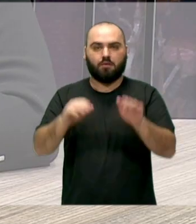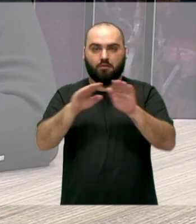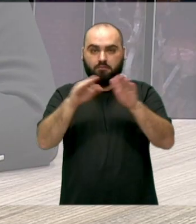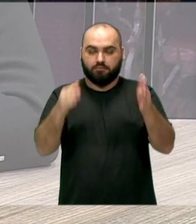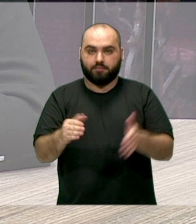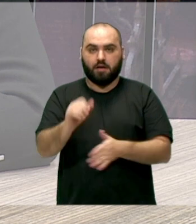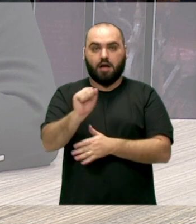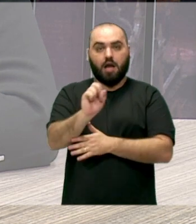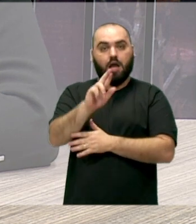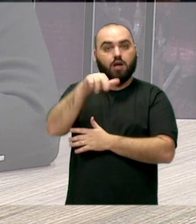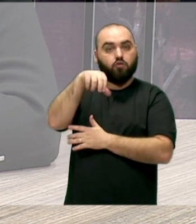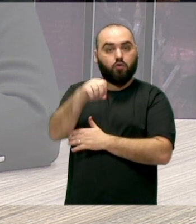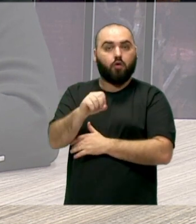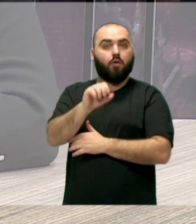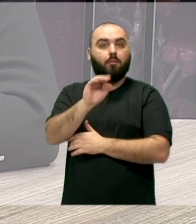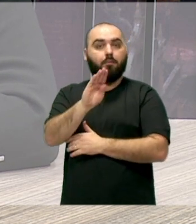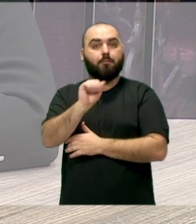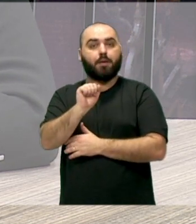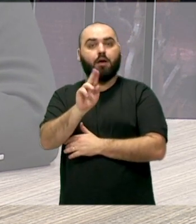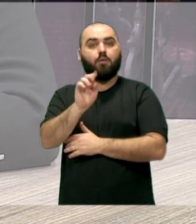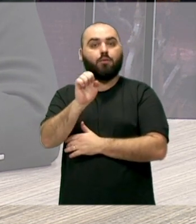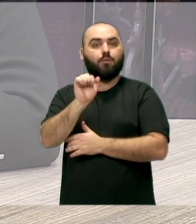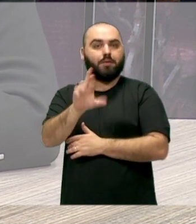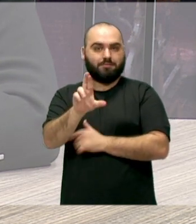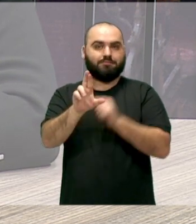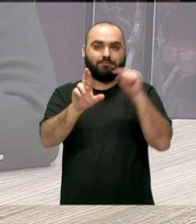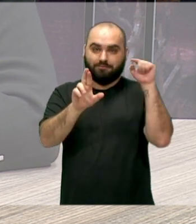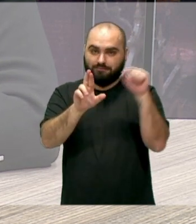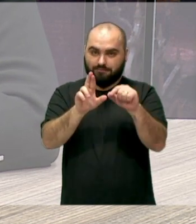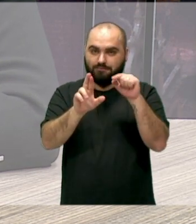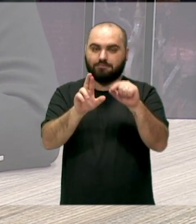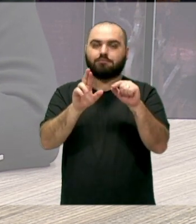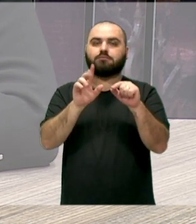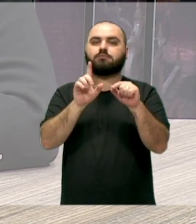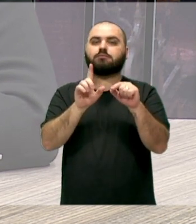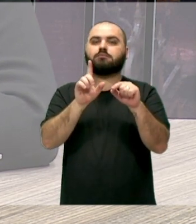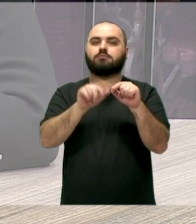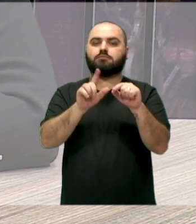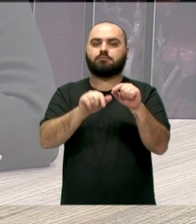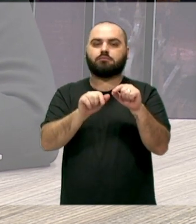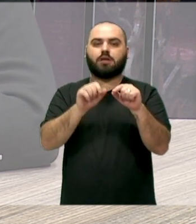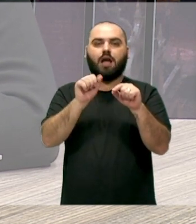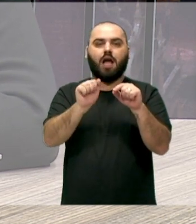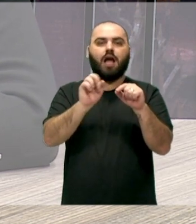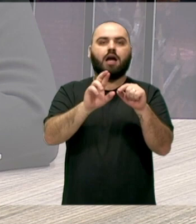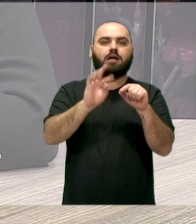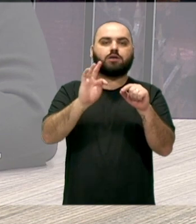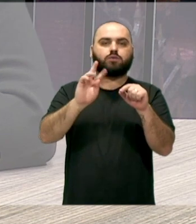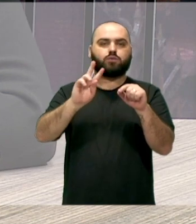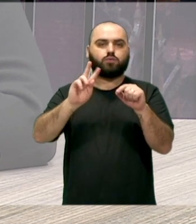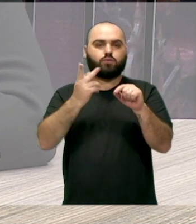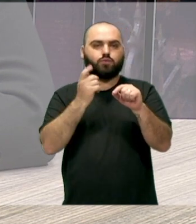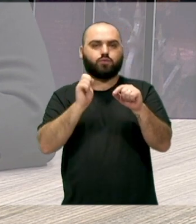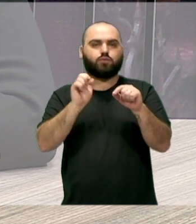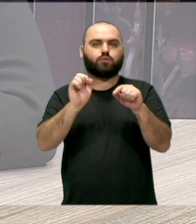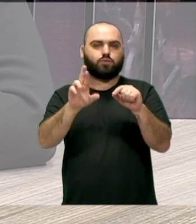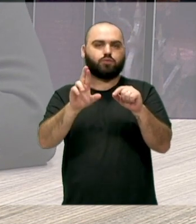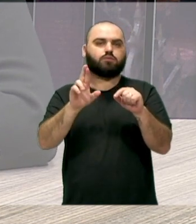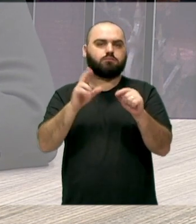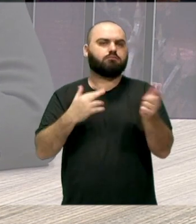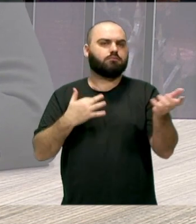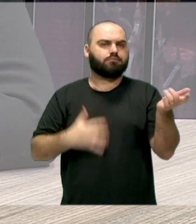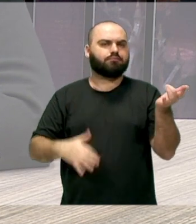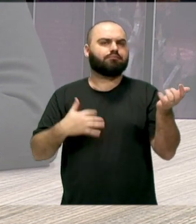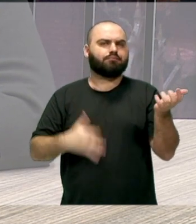Praça Arno Bauer, que fica ali entre a Casa da Cultura e o museu, vai se chamar Arthur Maia, que é um grande contrabaixista que